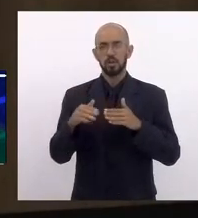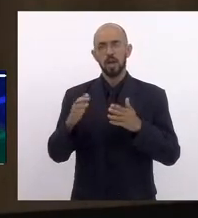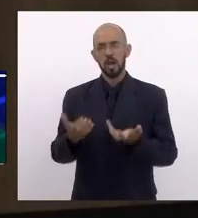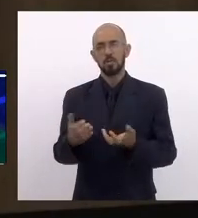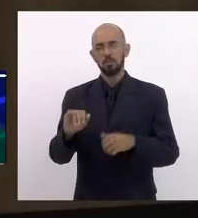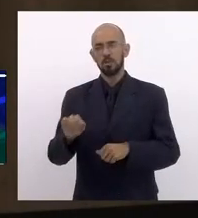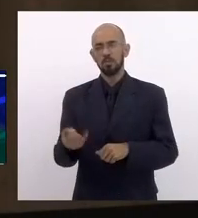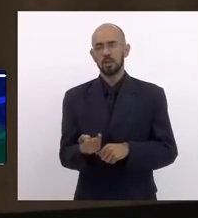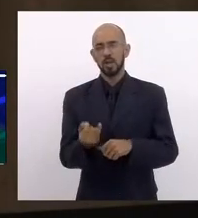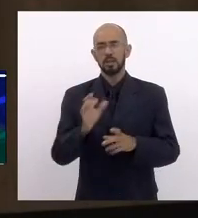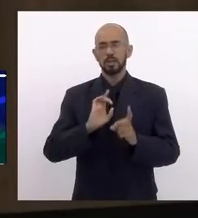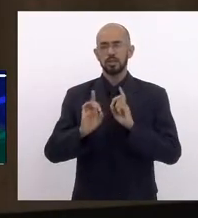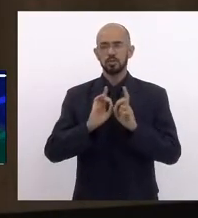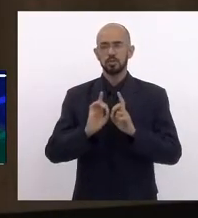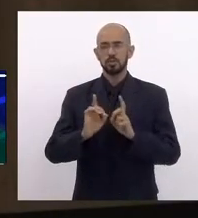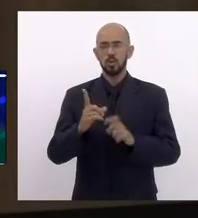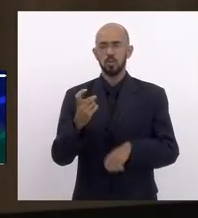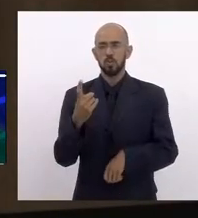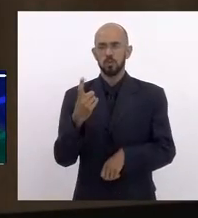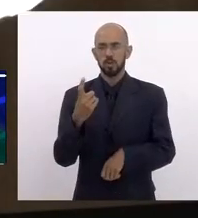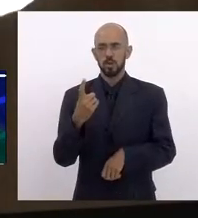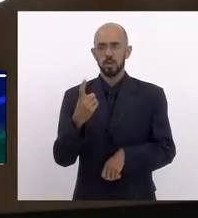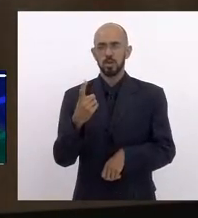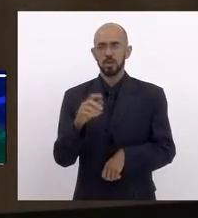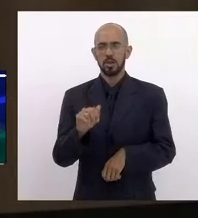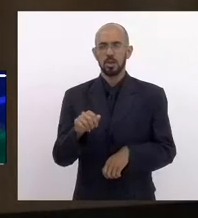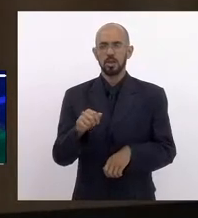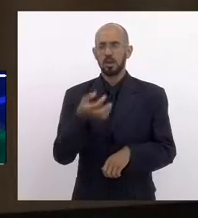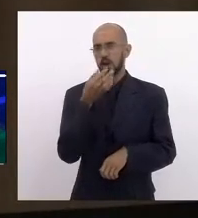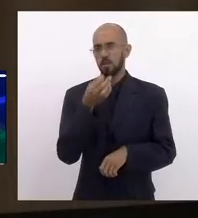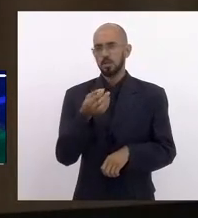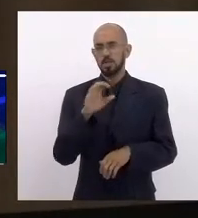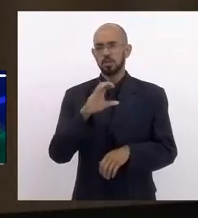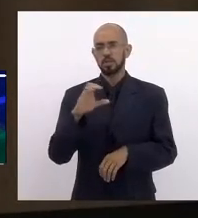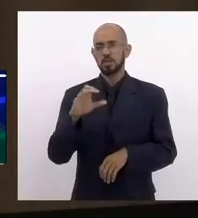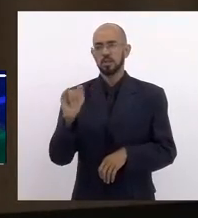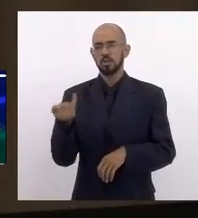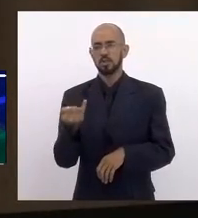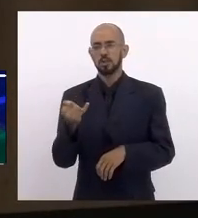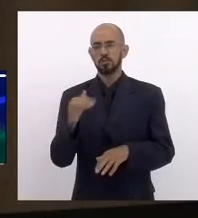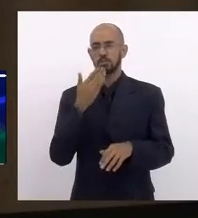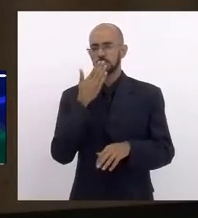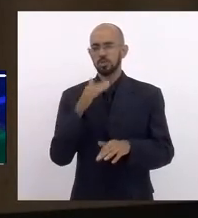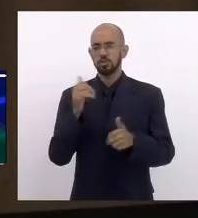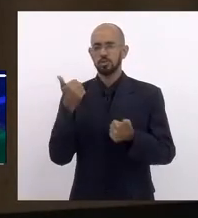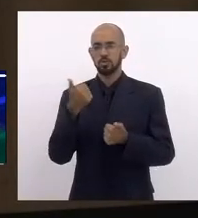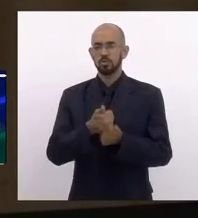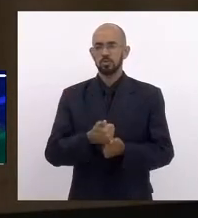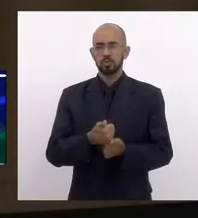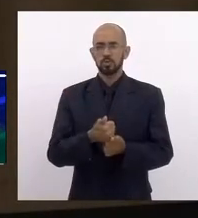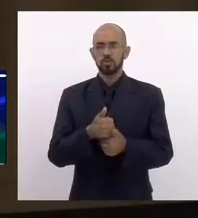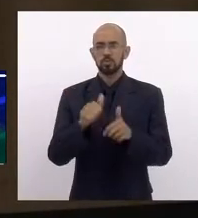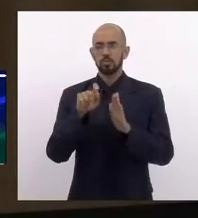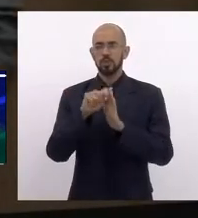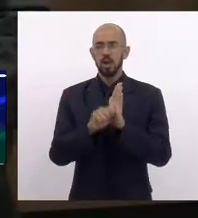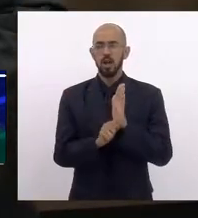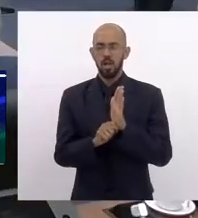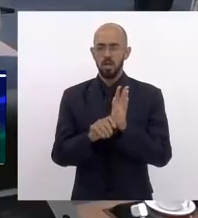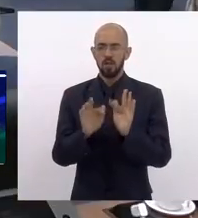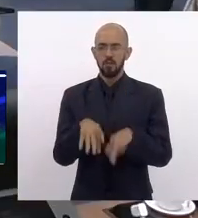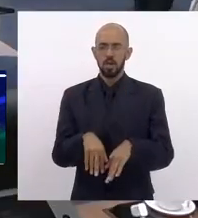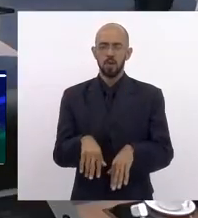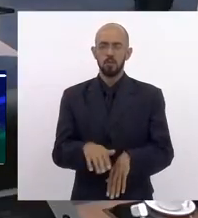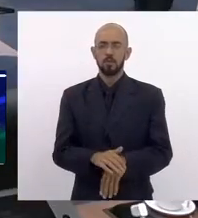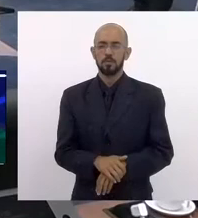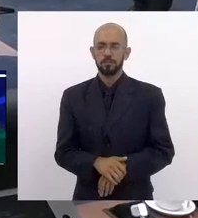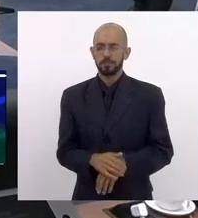Excelência, como está em discussão única no parecer da CCJ, concluir para o substitutivo e pedindo forma final de redação. A presidência defere o pedido de